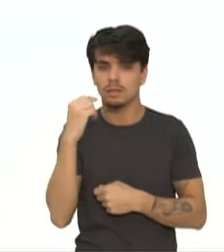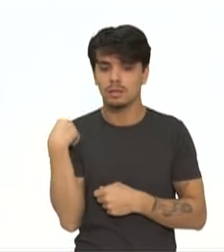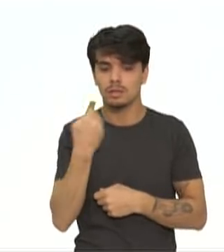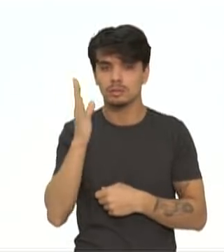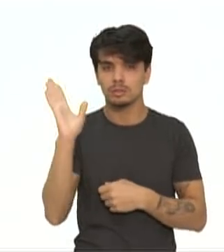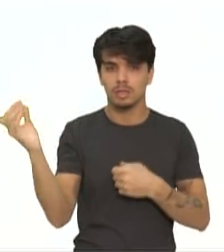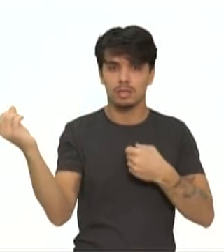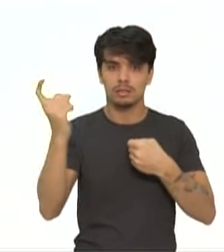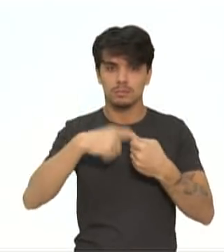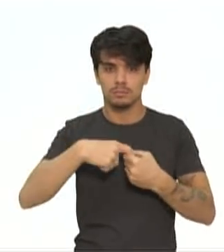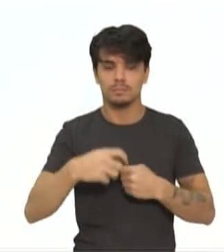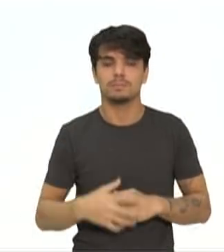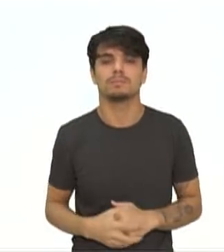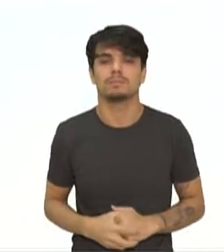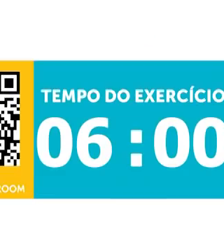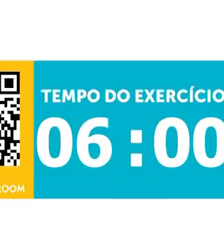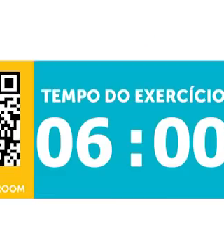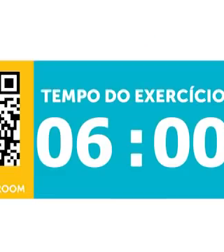retorna.